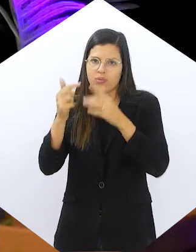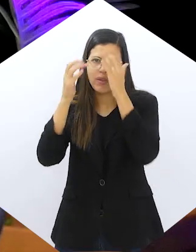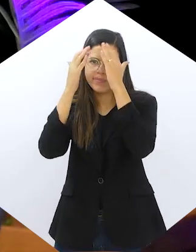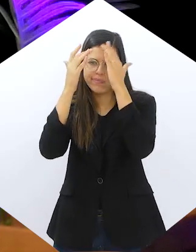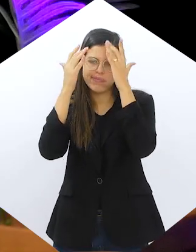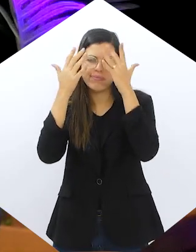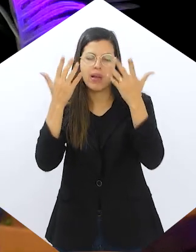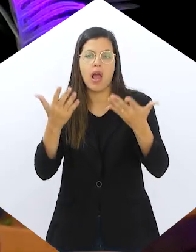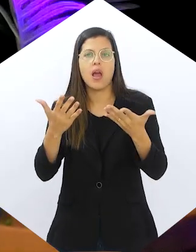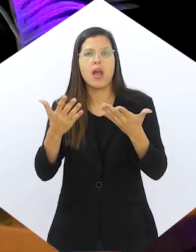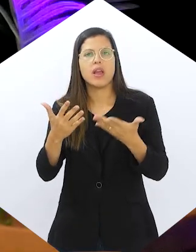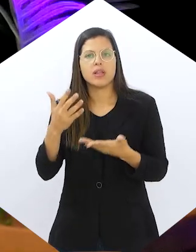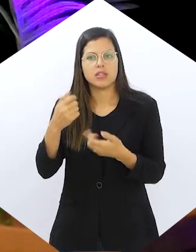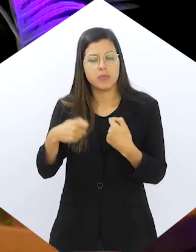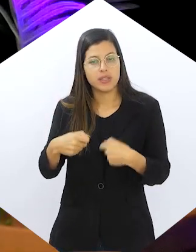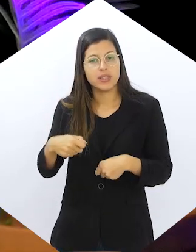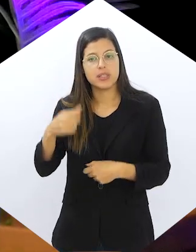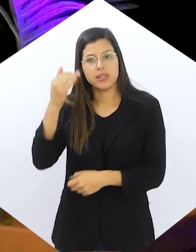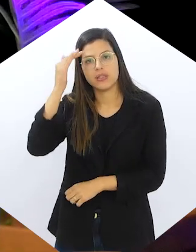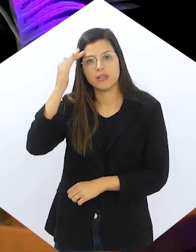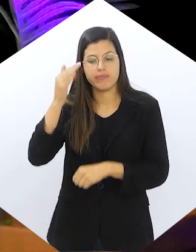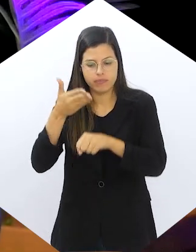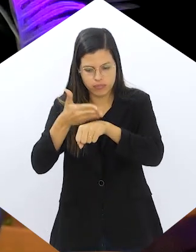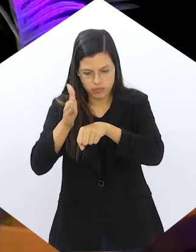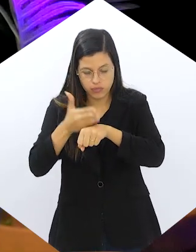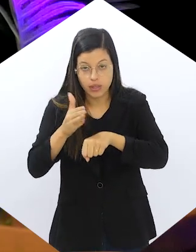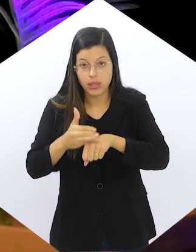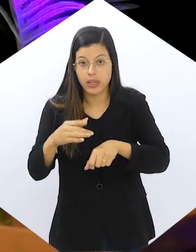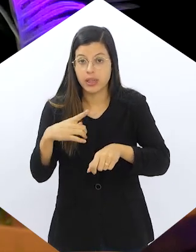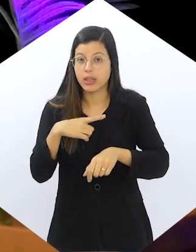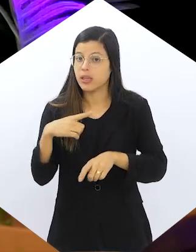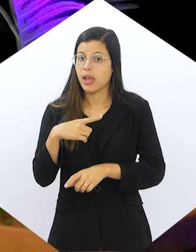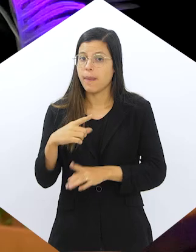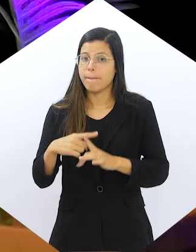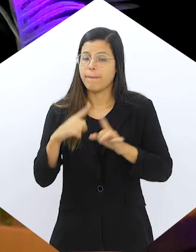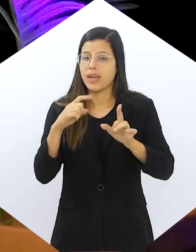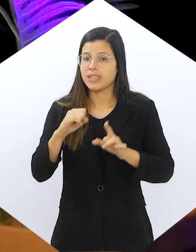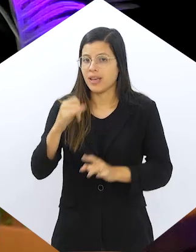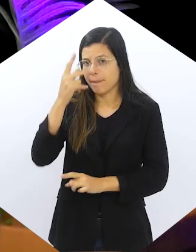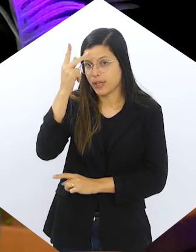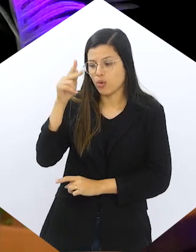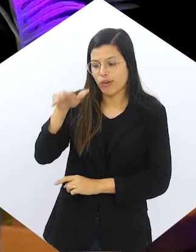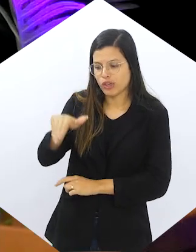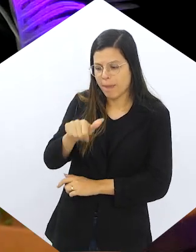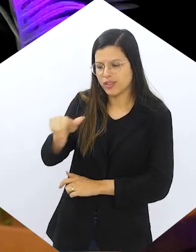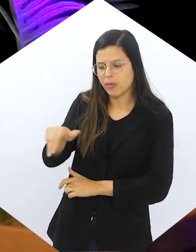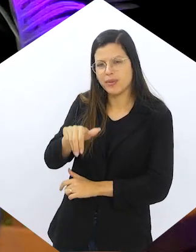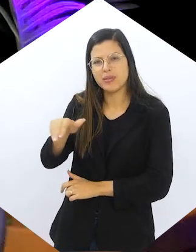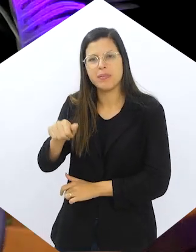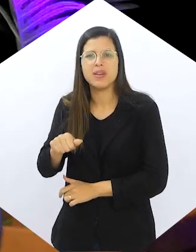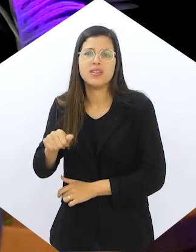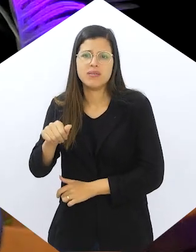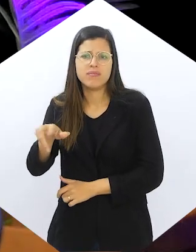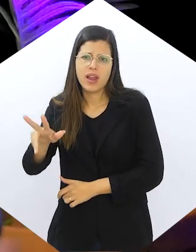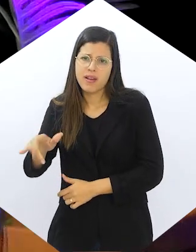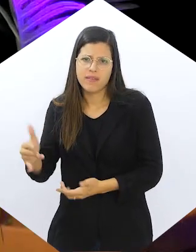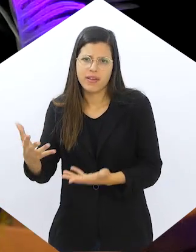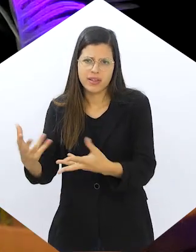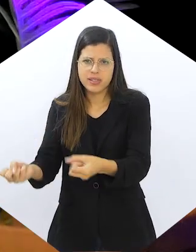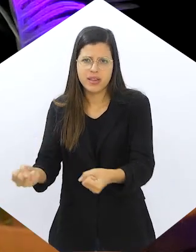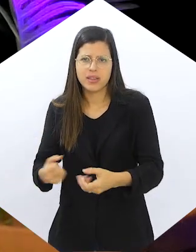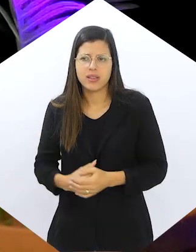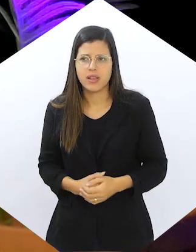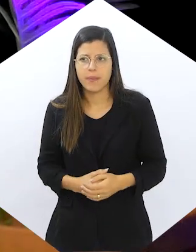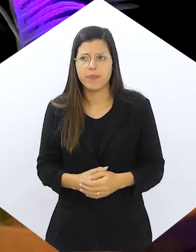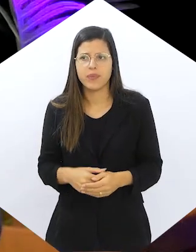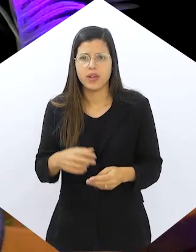gente tem que lembrar que por mais adestramento que tenha, se a pessoa ficar insistindo, ele vai até a pessoa. Embora toda